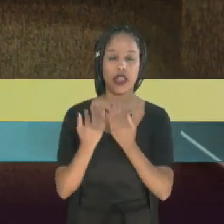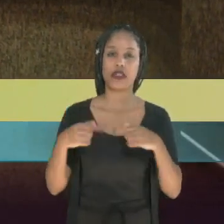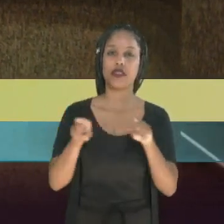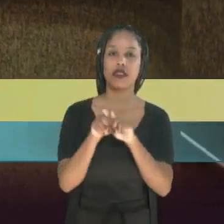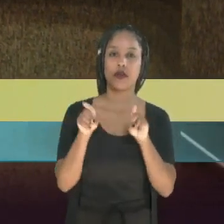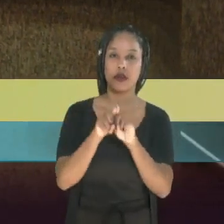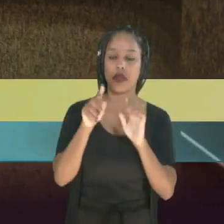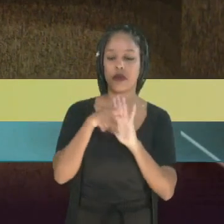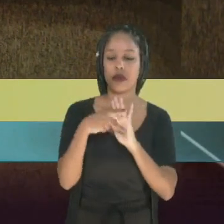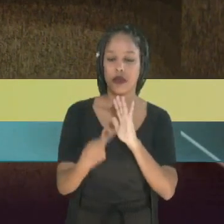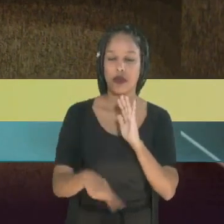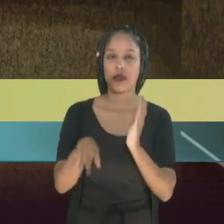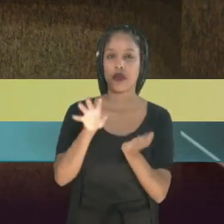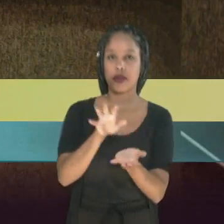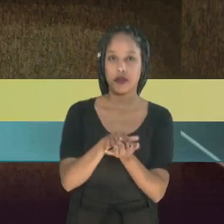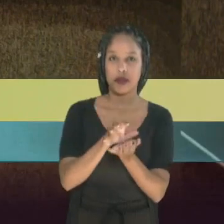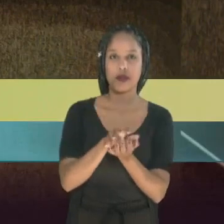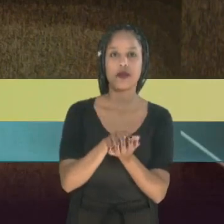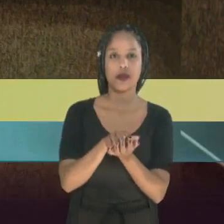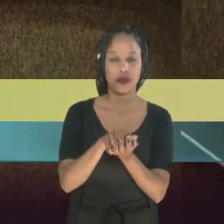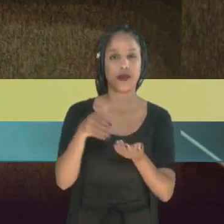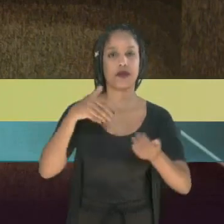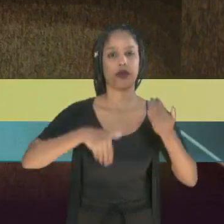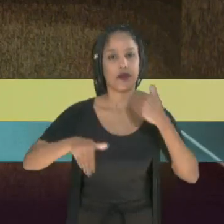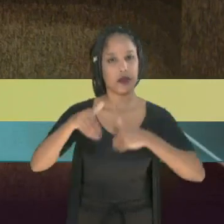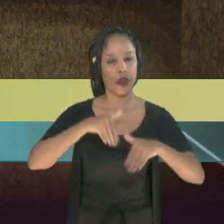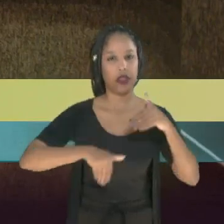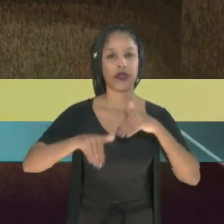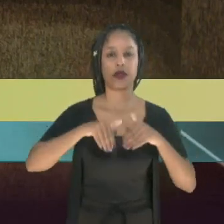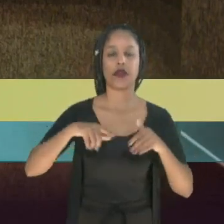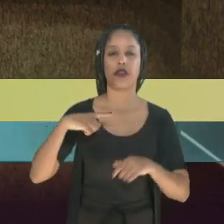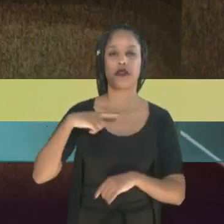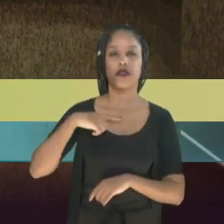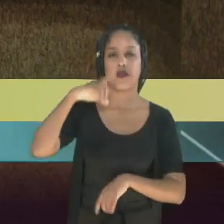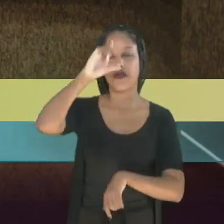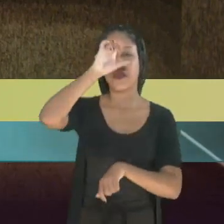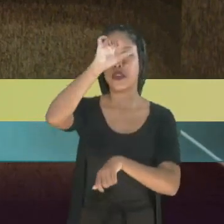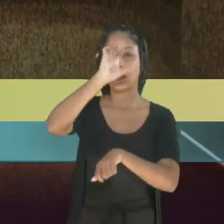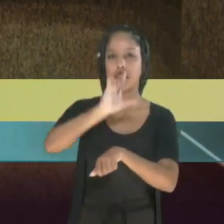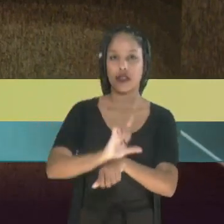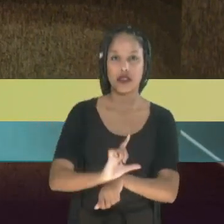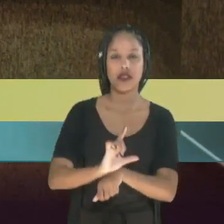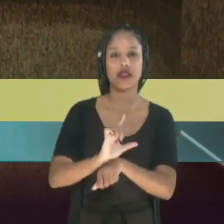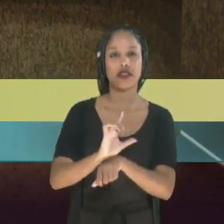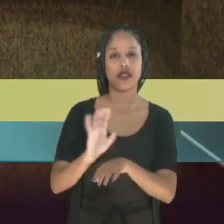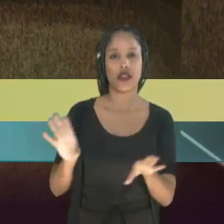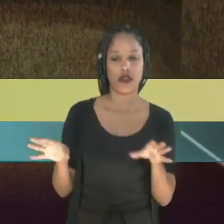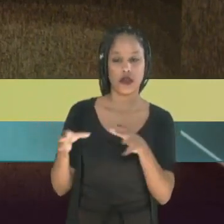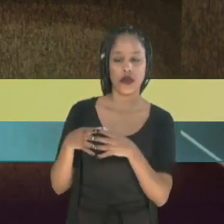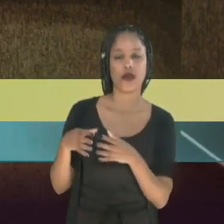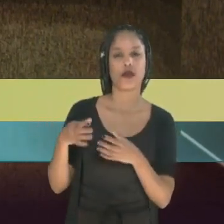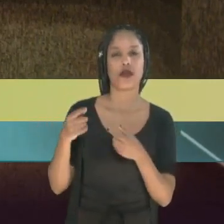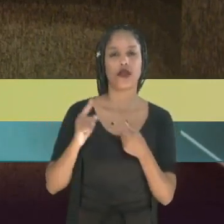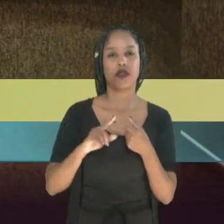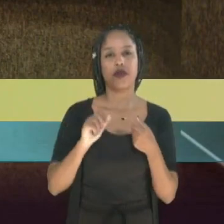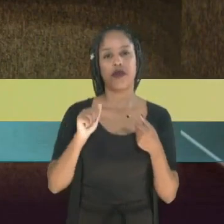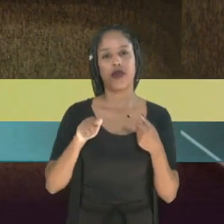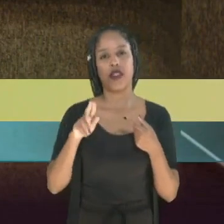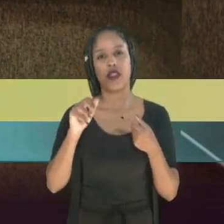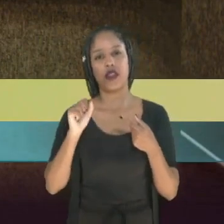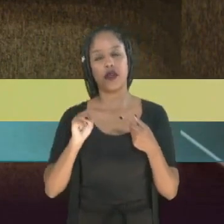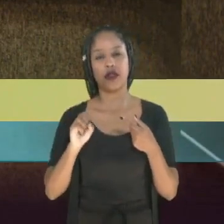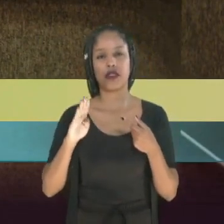de Pernambuco, estiveram participando lideranças das cooperativas de Águas Belas, Bom